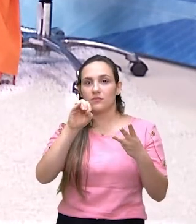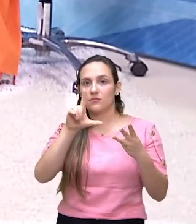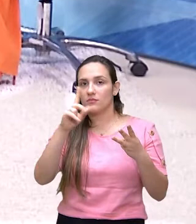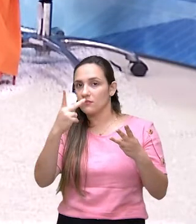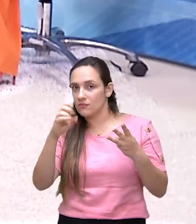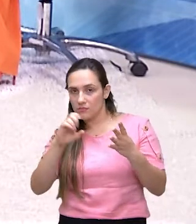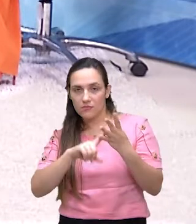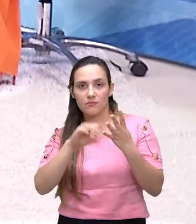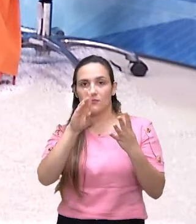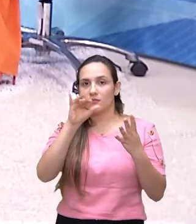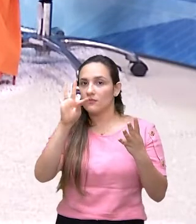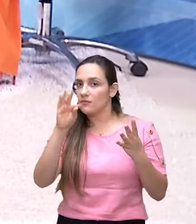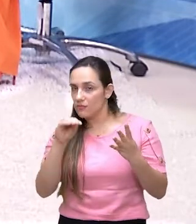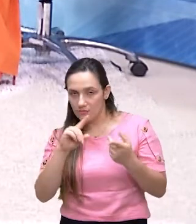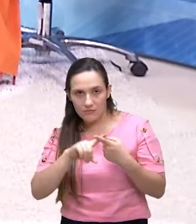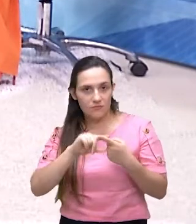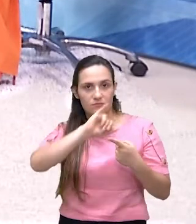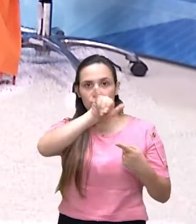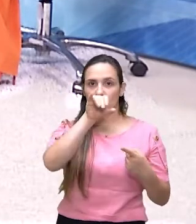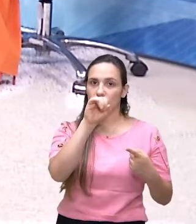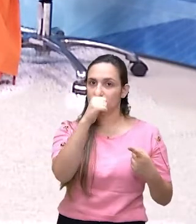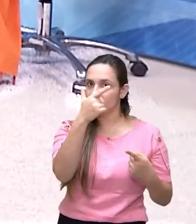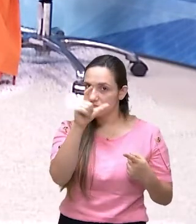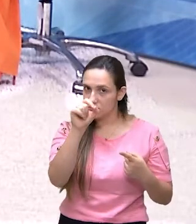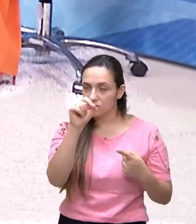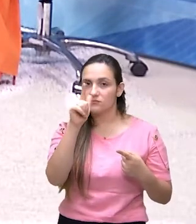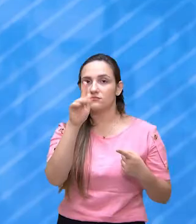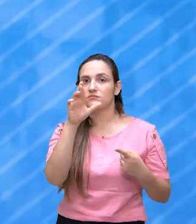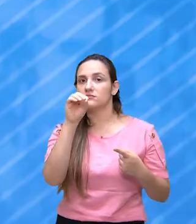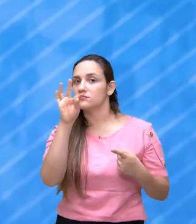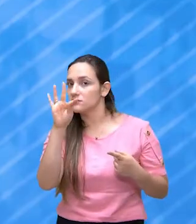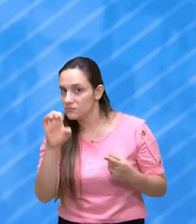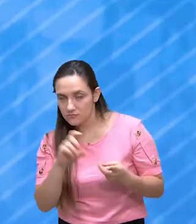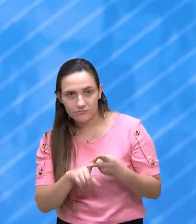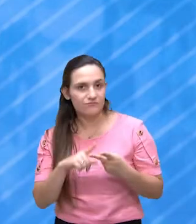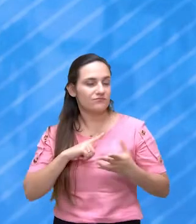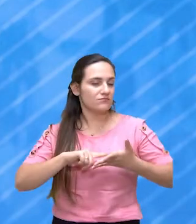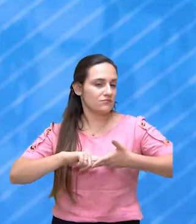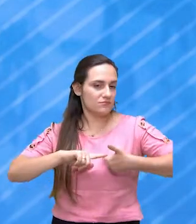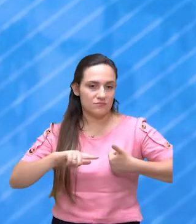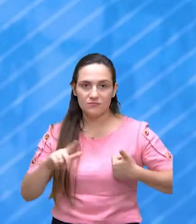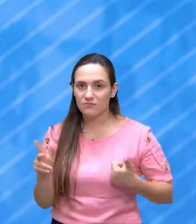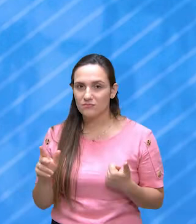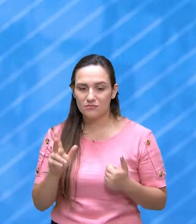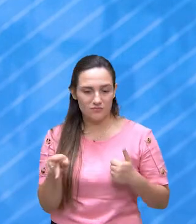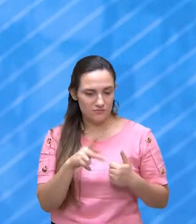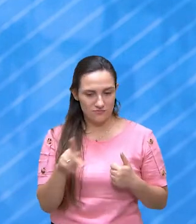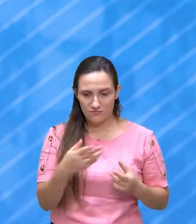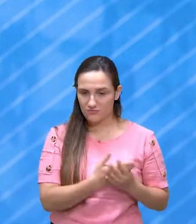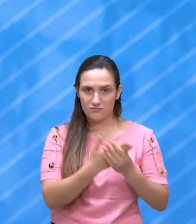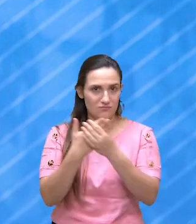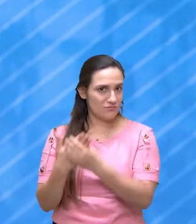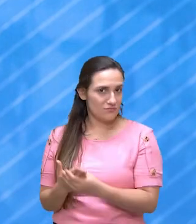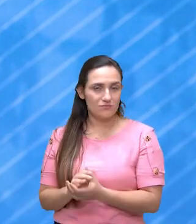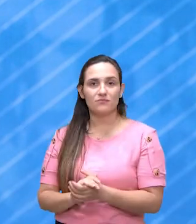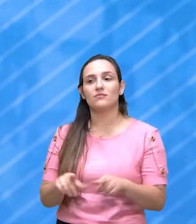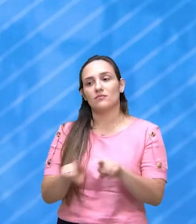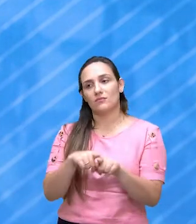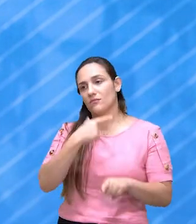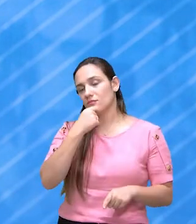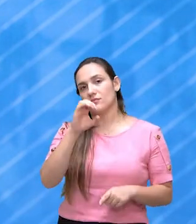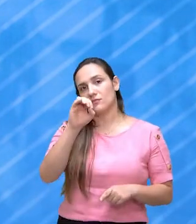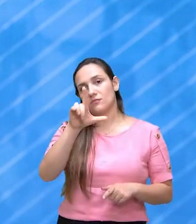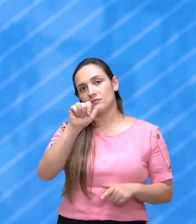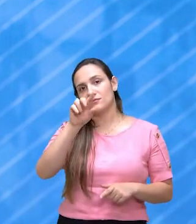Doutor Newton Luiz Henrique Volpe Camargo Obito enfim o João groth da comissão de processo civil são professores